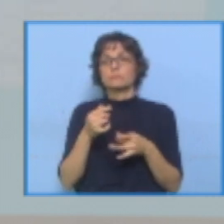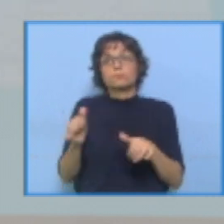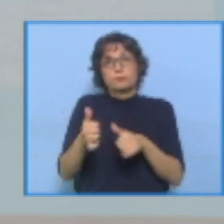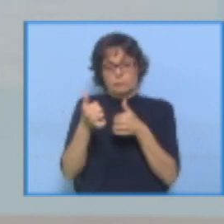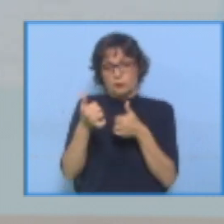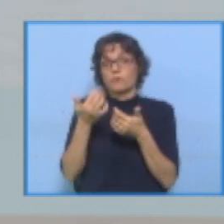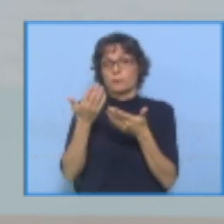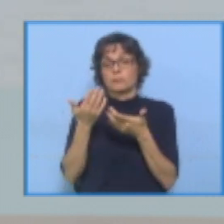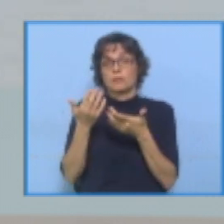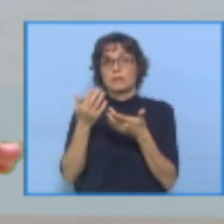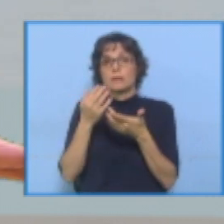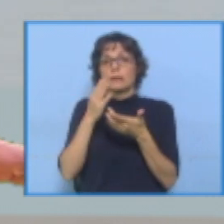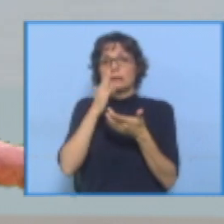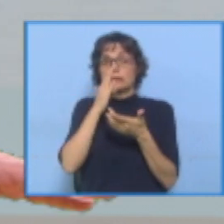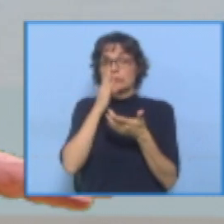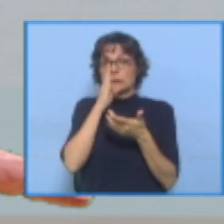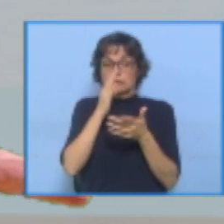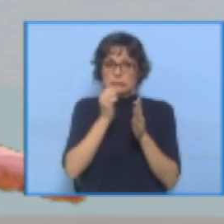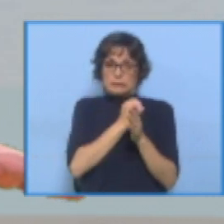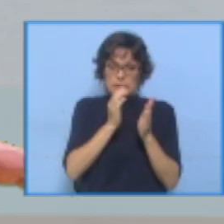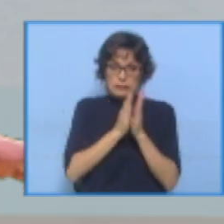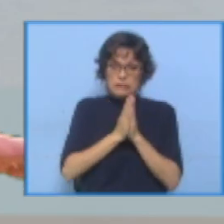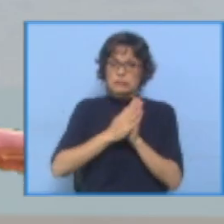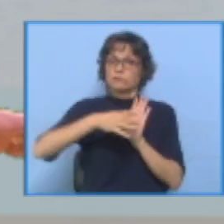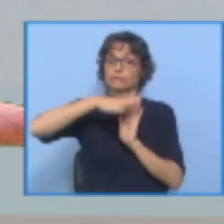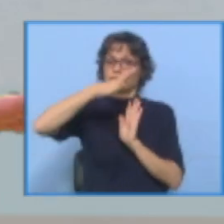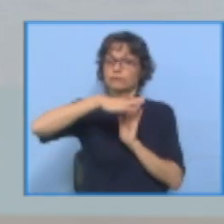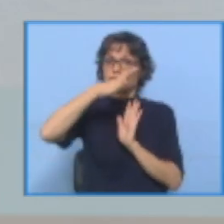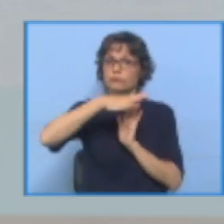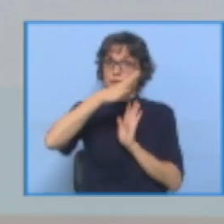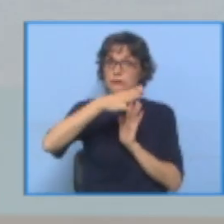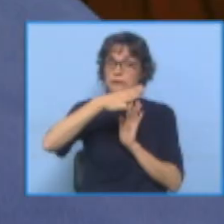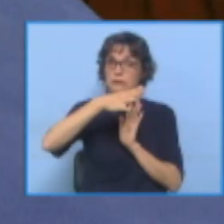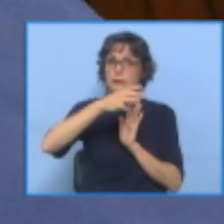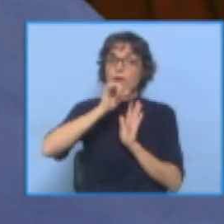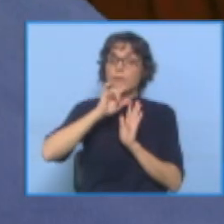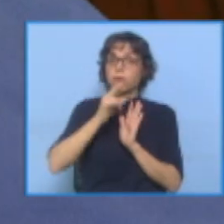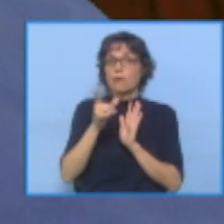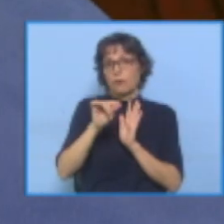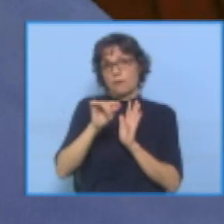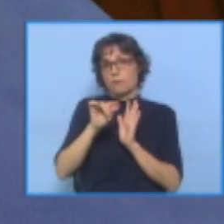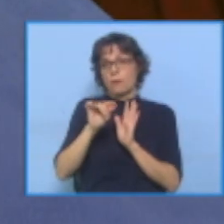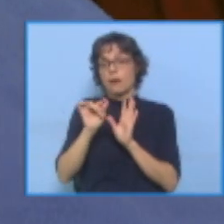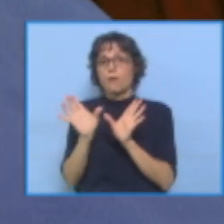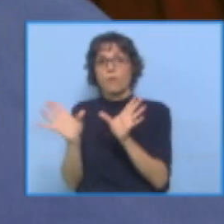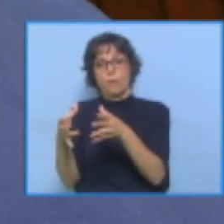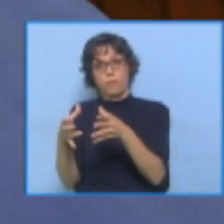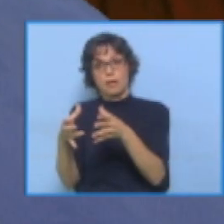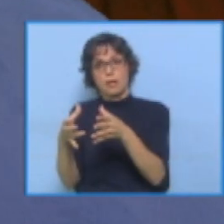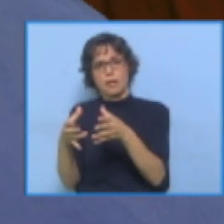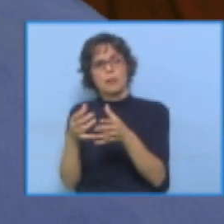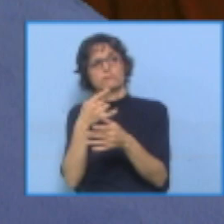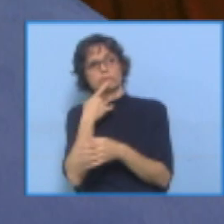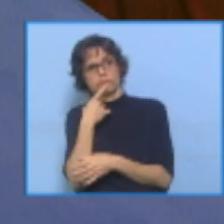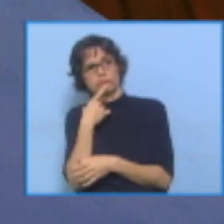que aquilo que a Igreja tem a dizer nesta matéria também fosse partilhado por toda a comunidade. Ou seja, também há uma